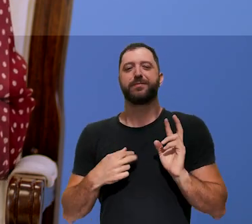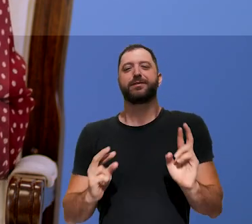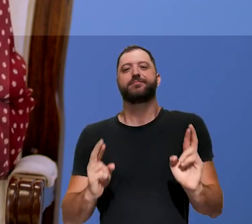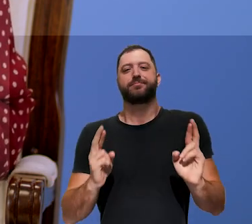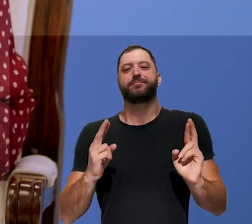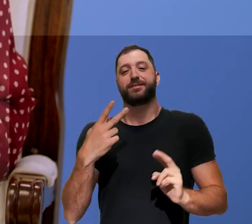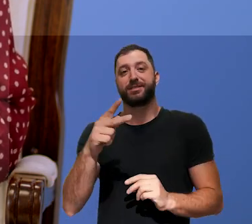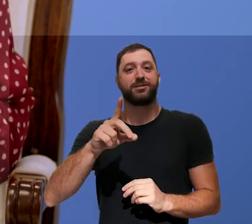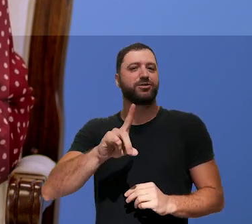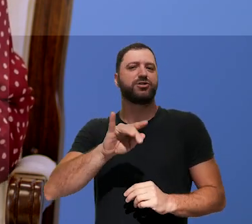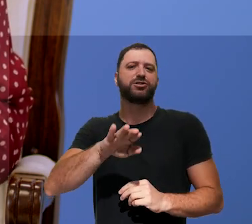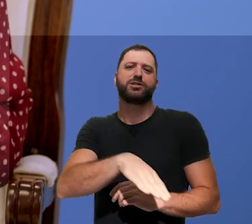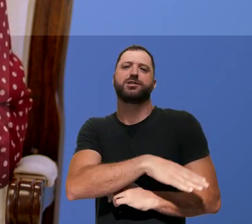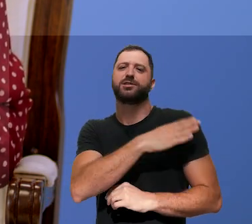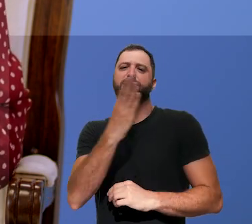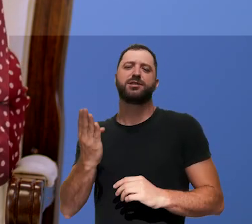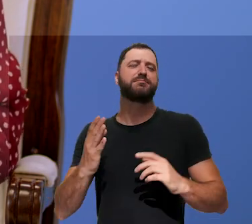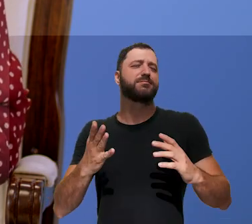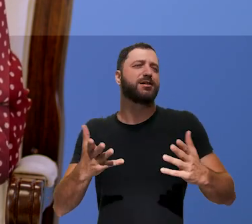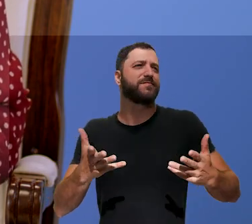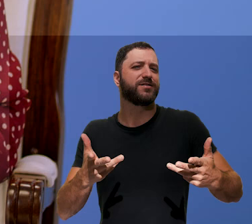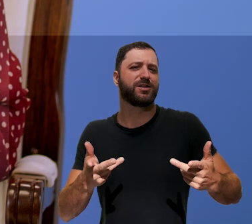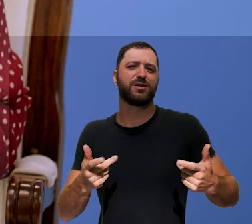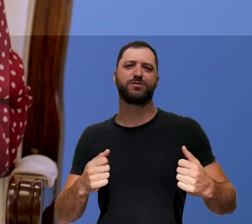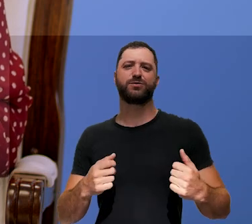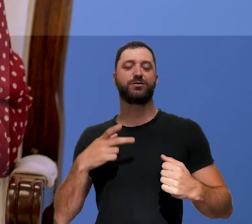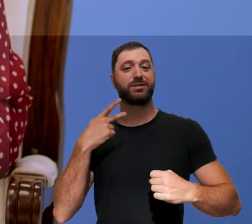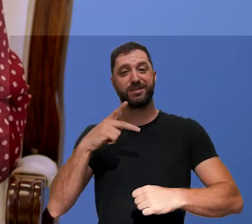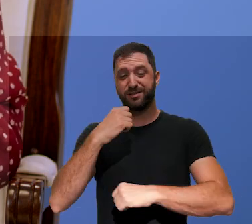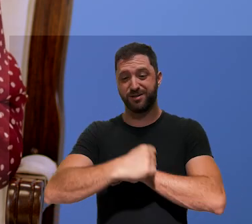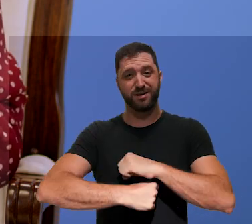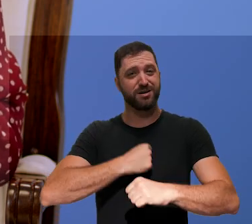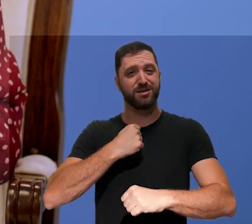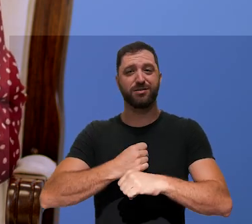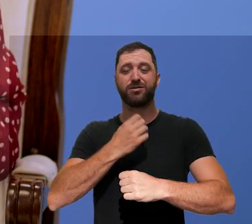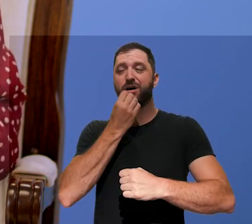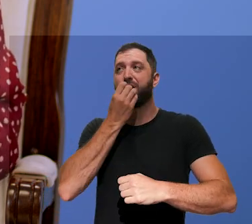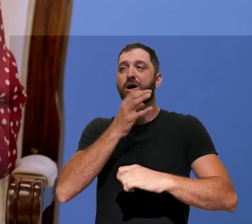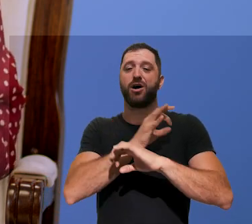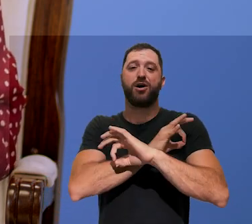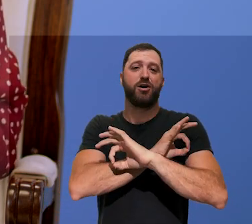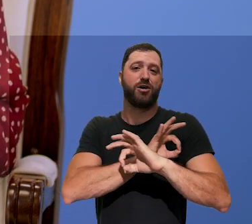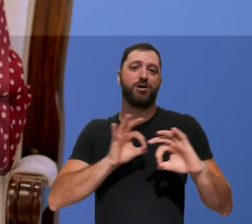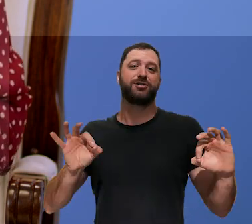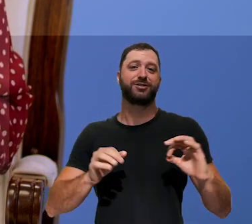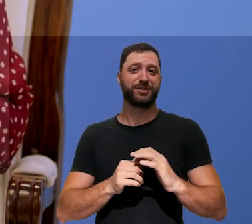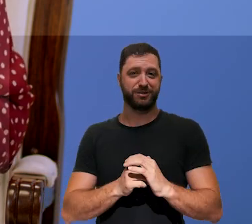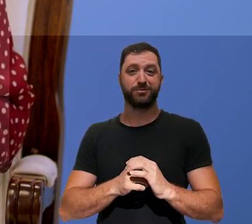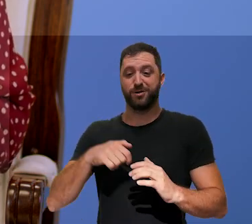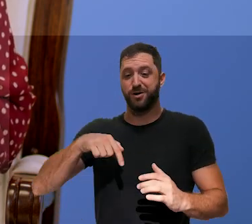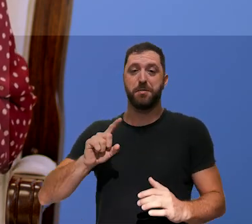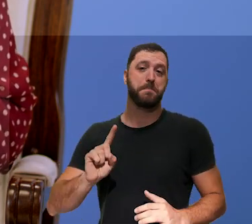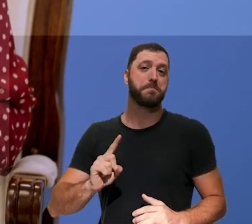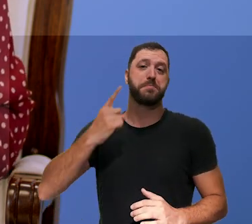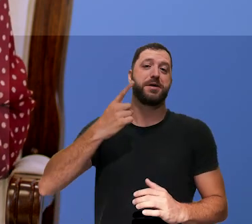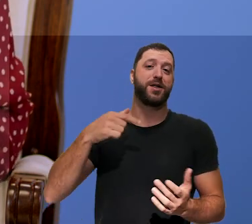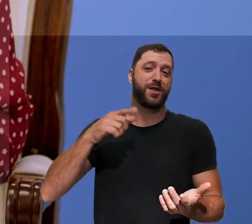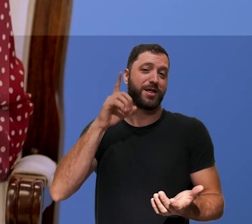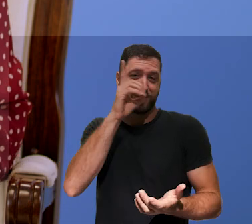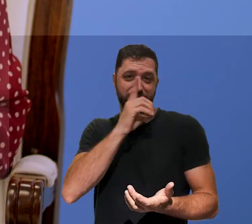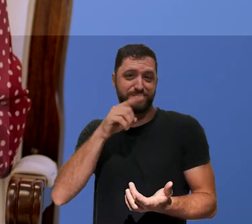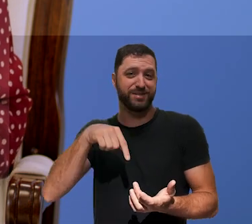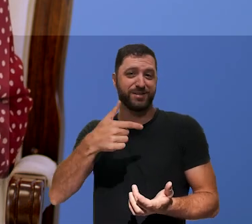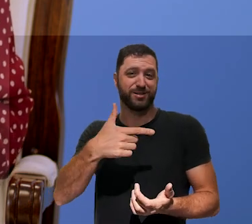você um ótimo dia, né? Um ótimo ano também para nós, já que esse é o nosso primeiro domingo